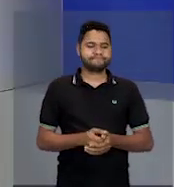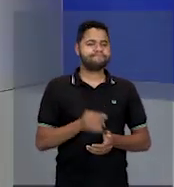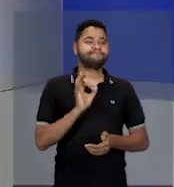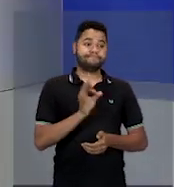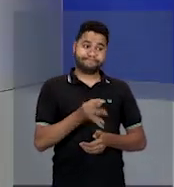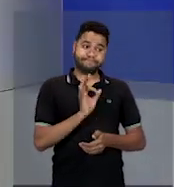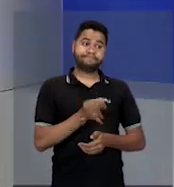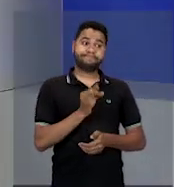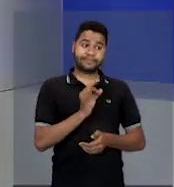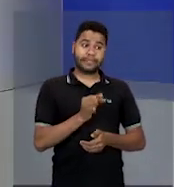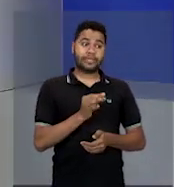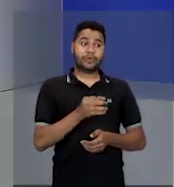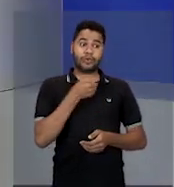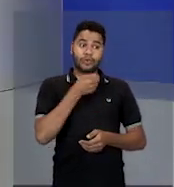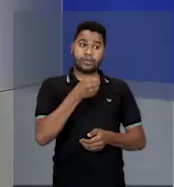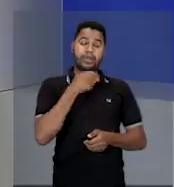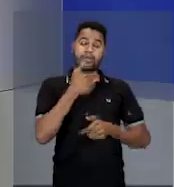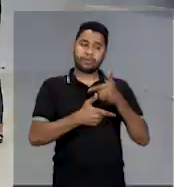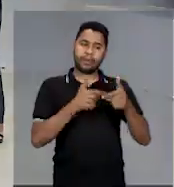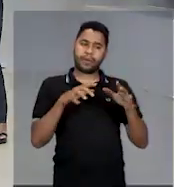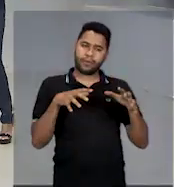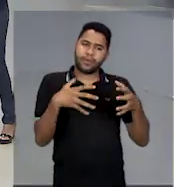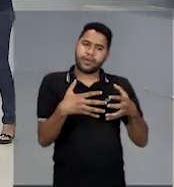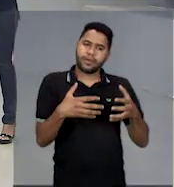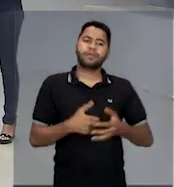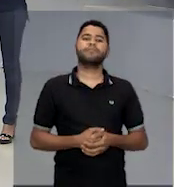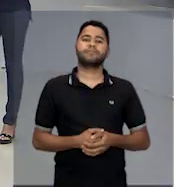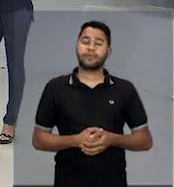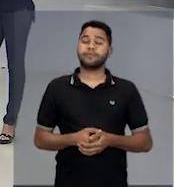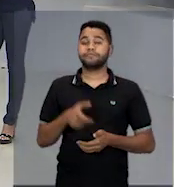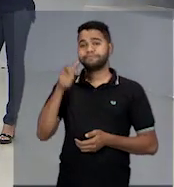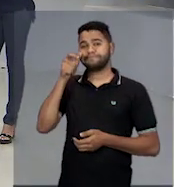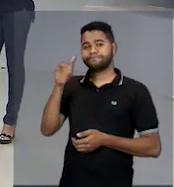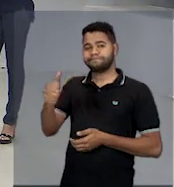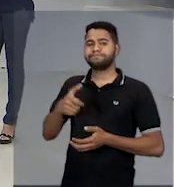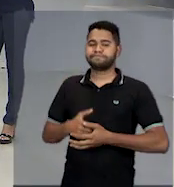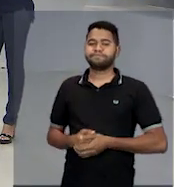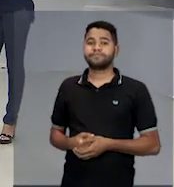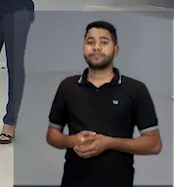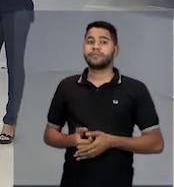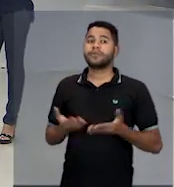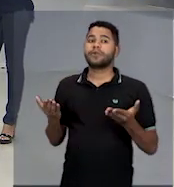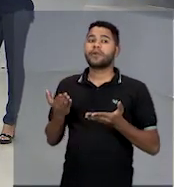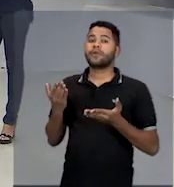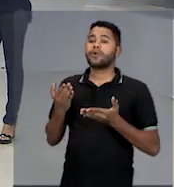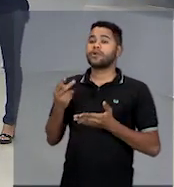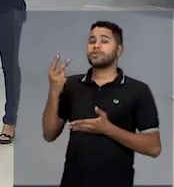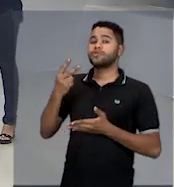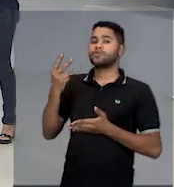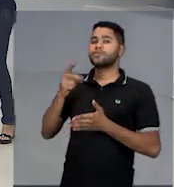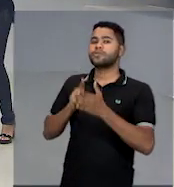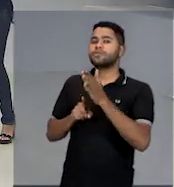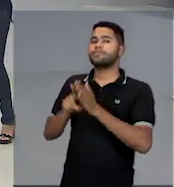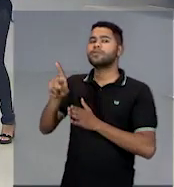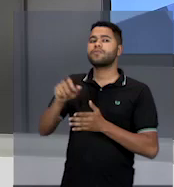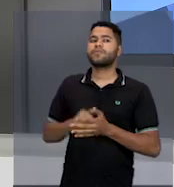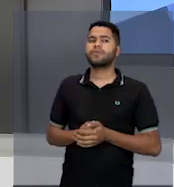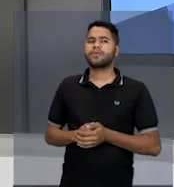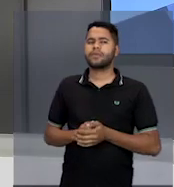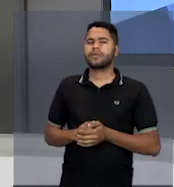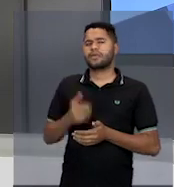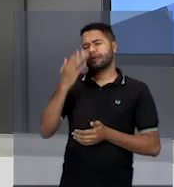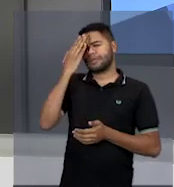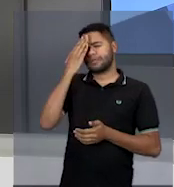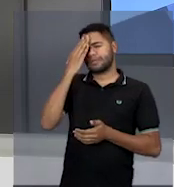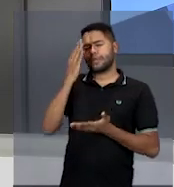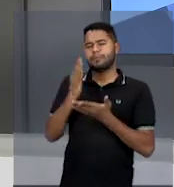jornalismo é um verdadeiro trabalho de equipe. Muito interessante. Então, olha só, vamos para a segunda perguntinha. A gente sabe